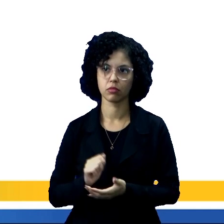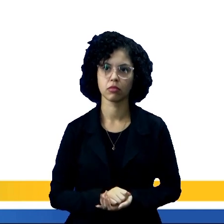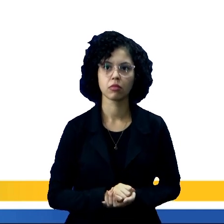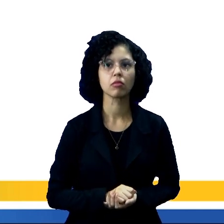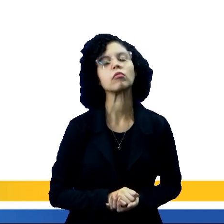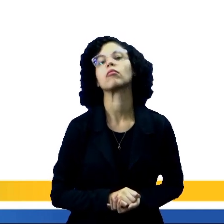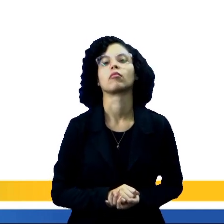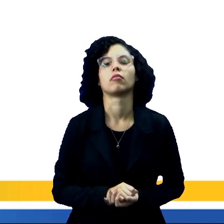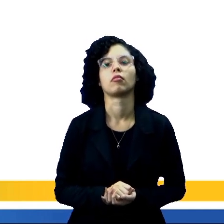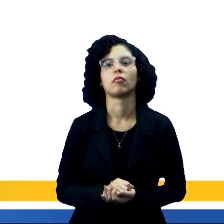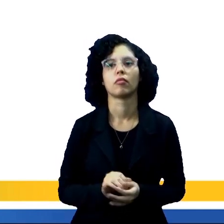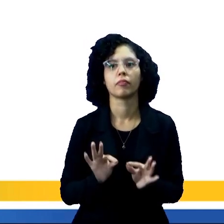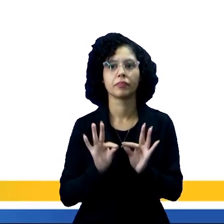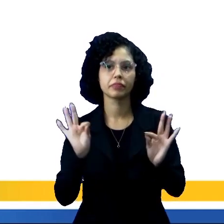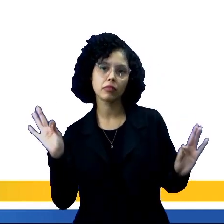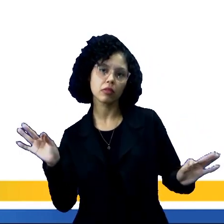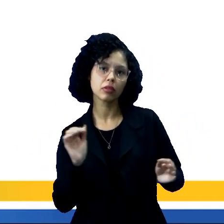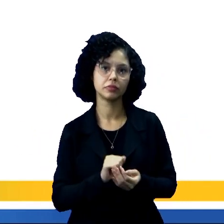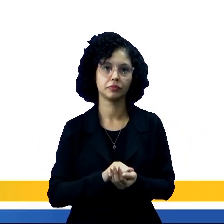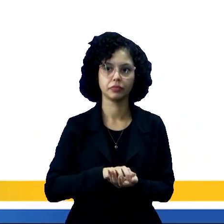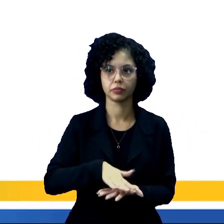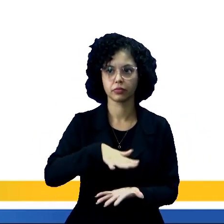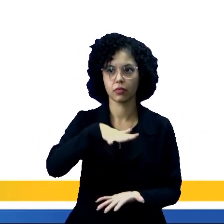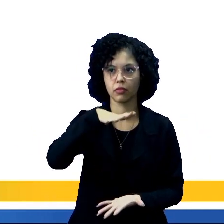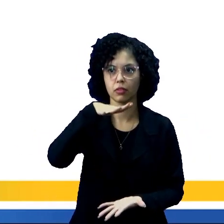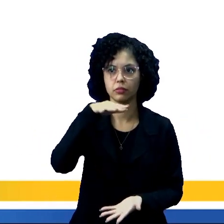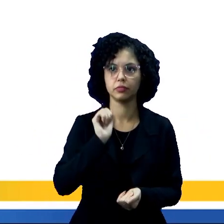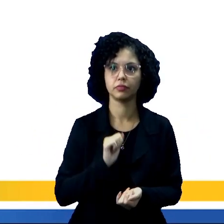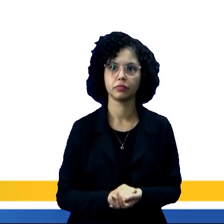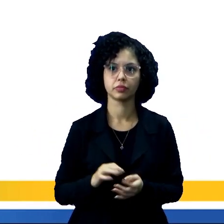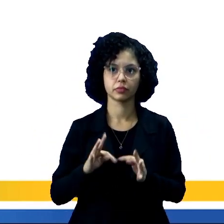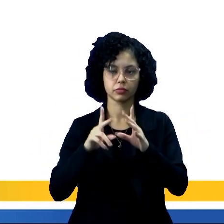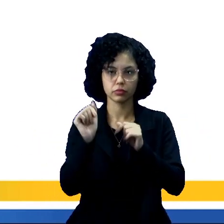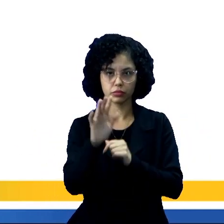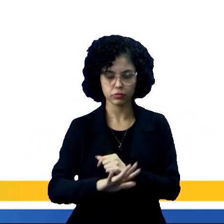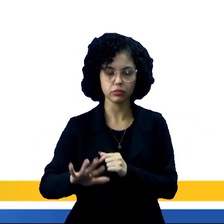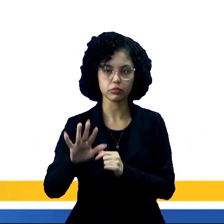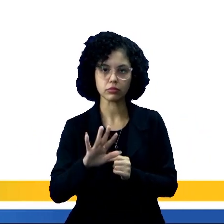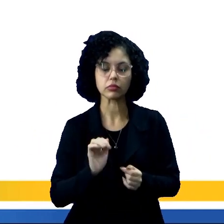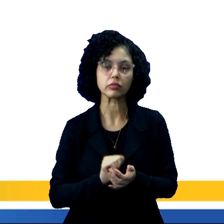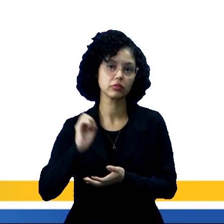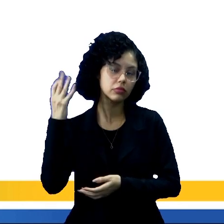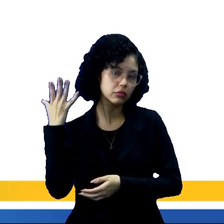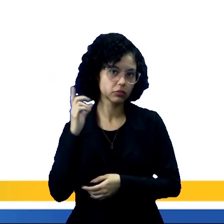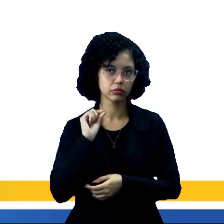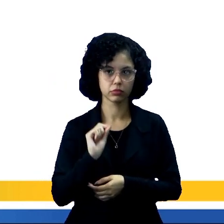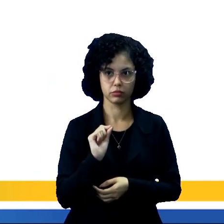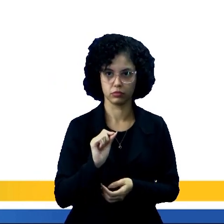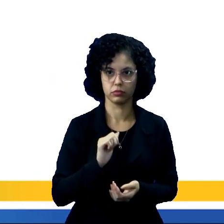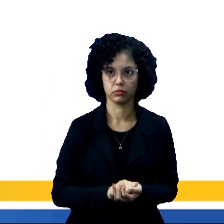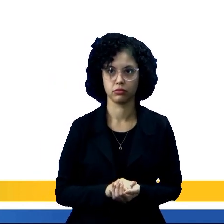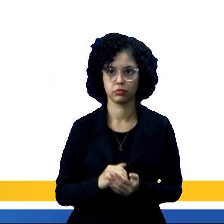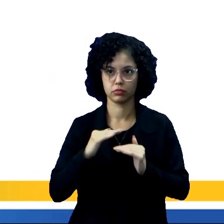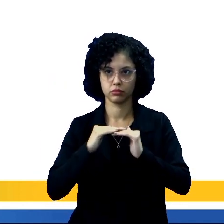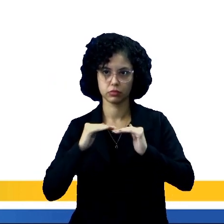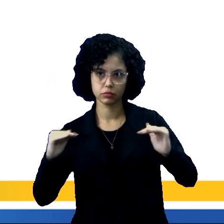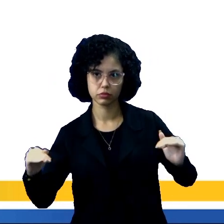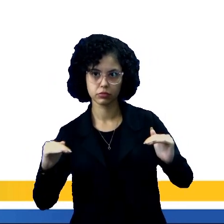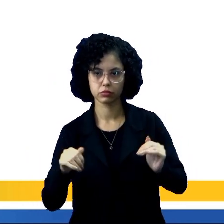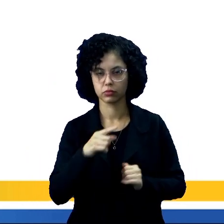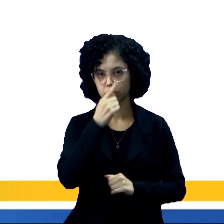Medida da superfície. A área do cilindro. A área total corresponde à medida da superfície dessa